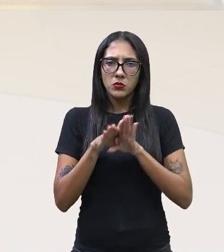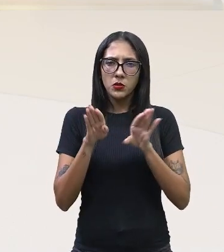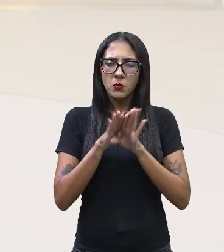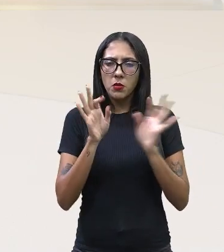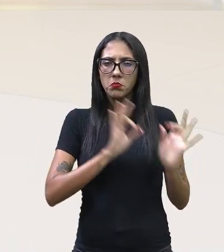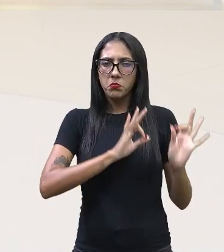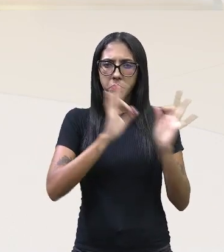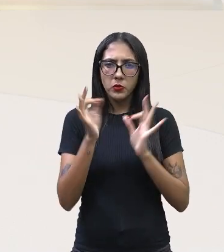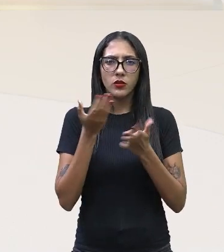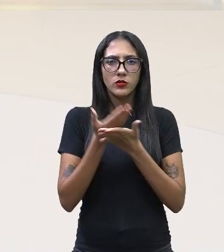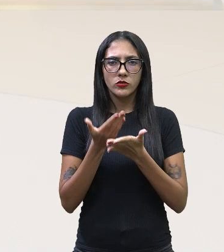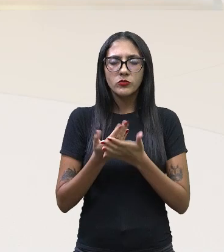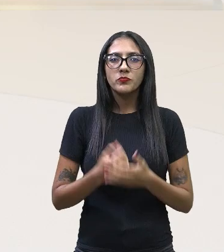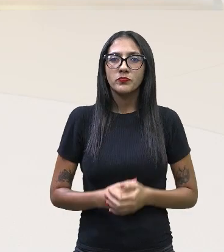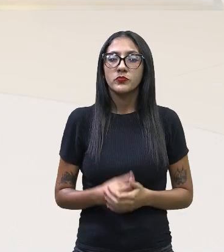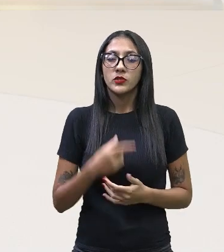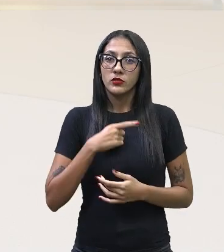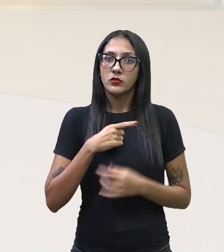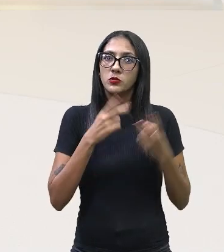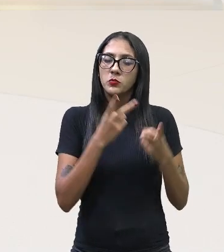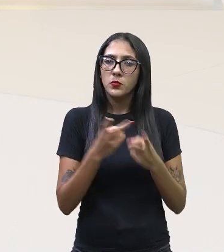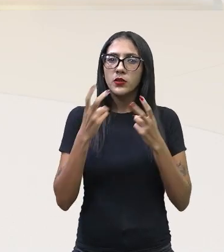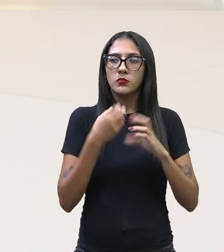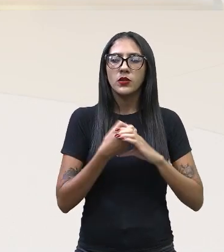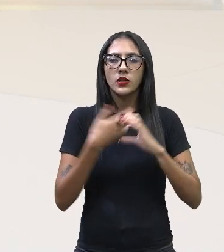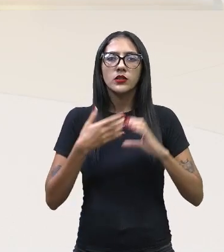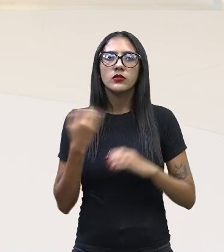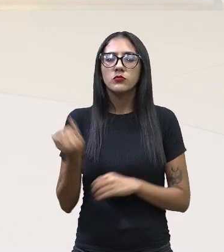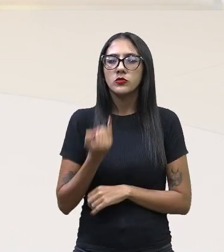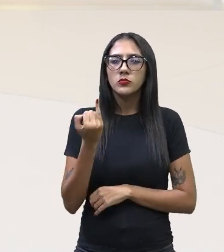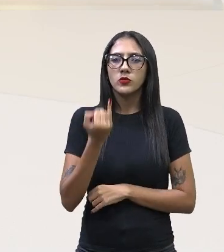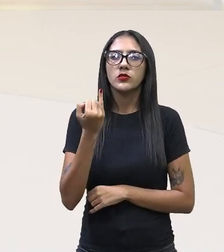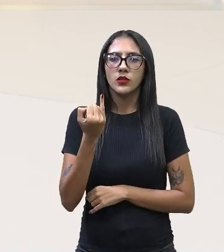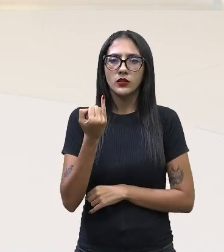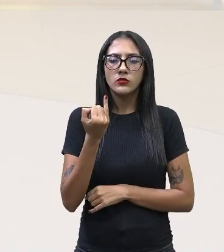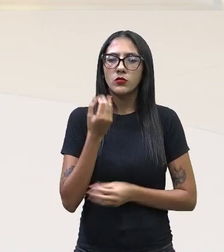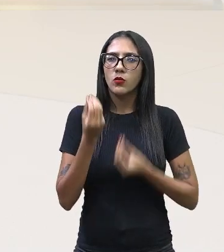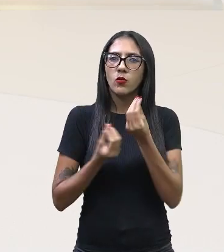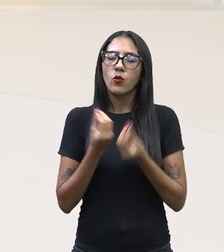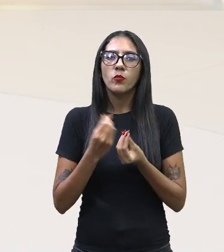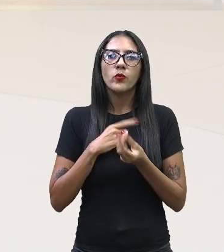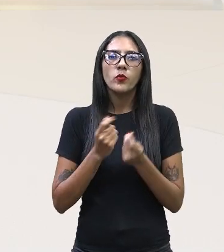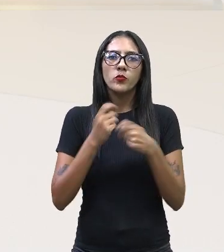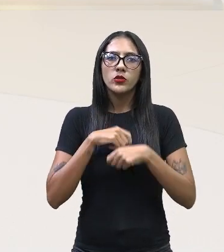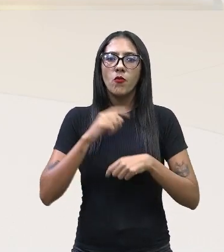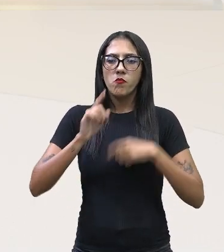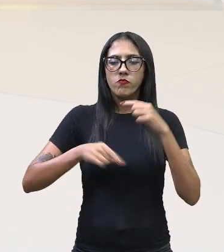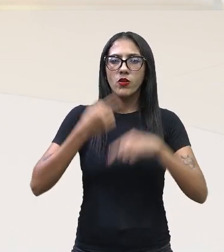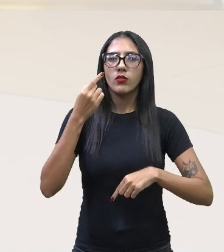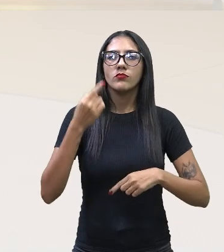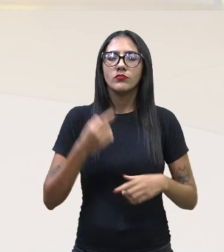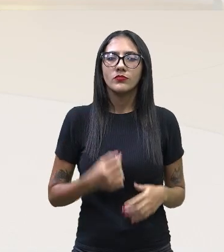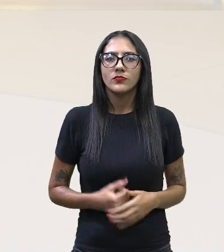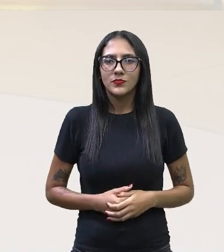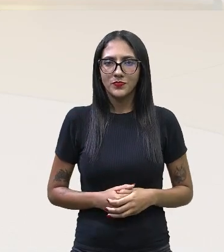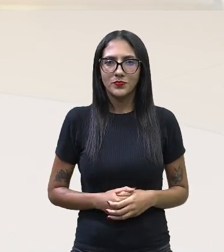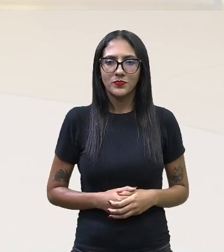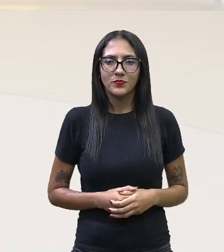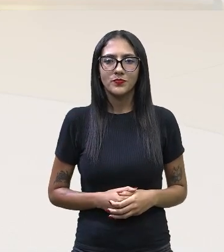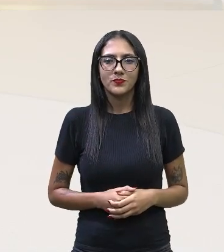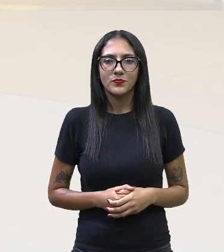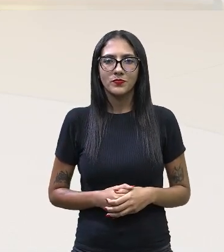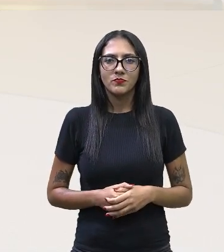aulas, evidencia o quão importante isso é para o sucesso do teu empreendimento. Se você não tomar cuidado, são